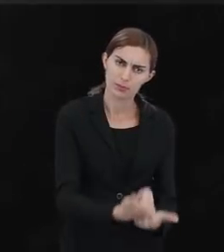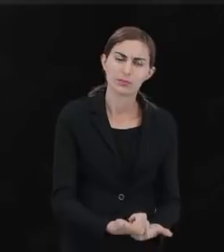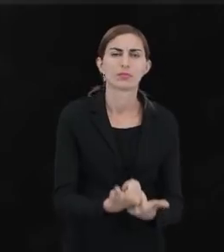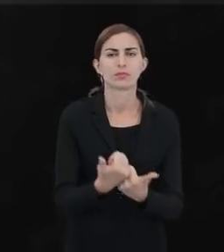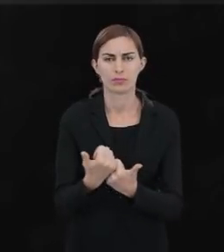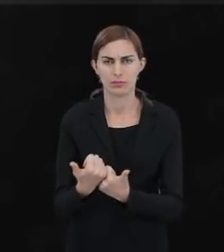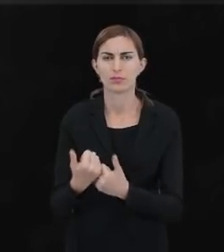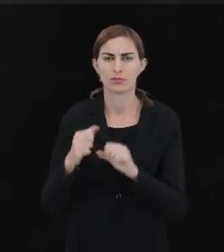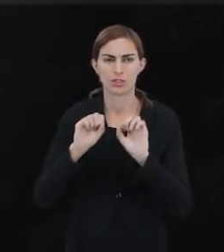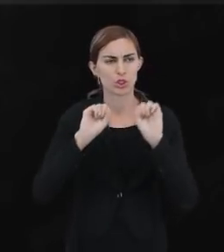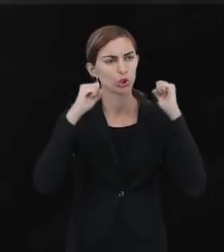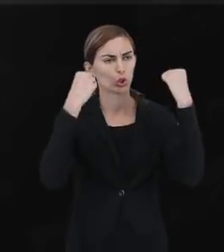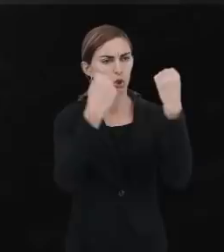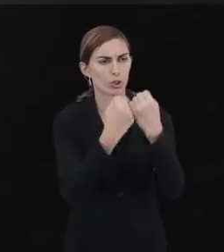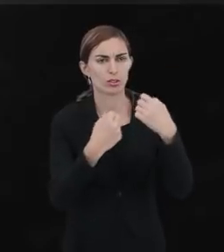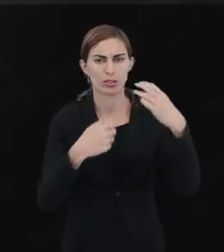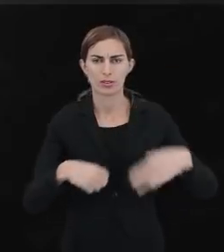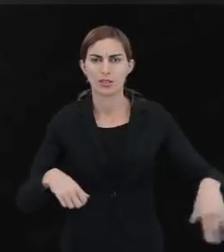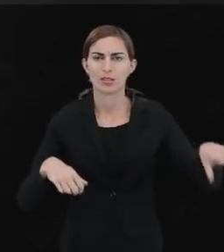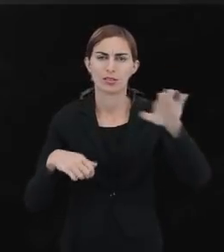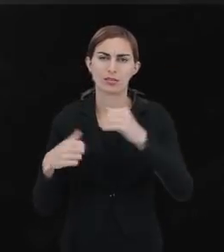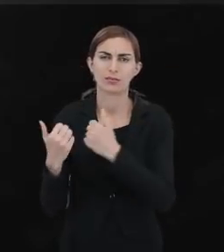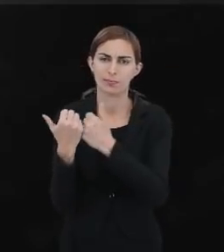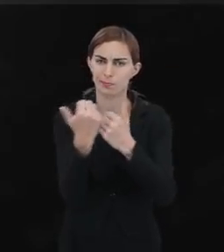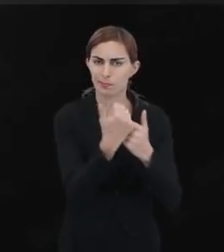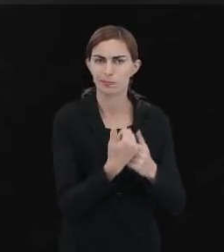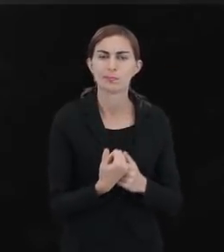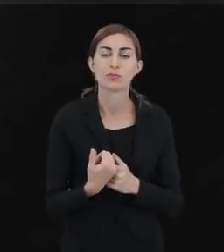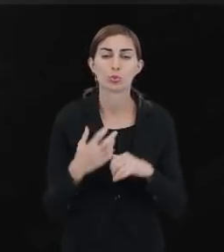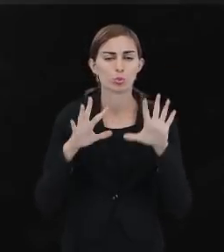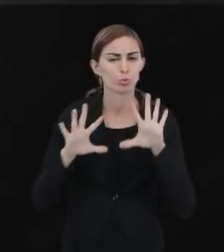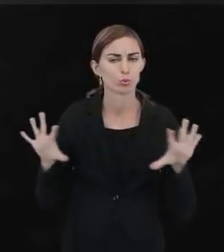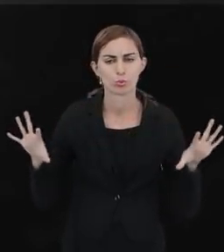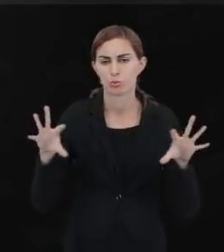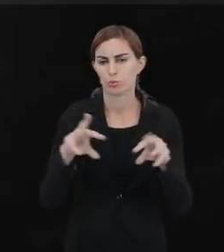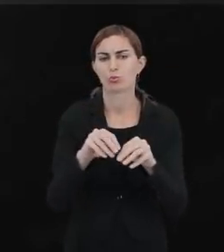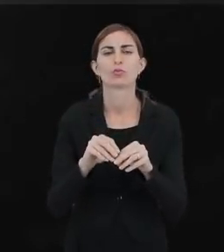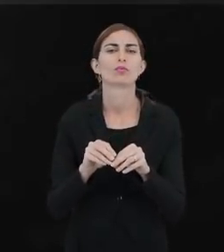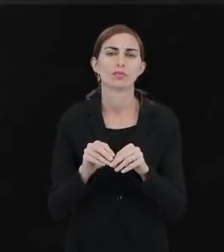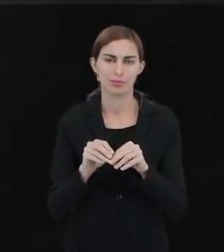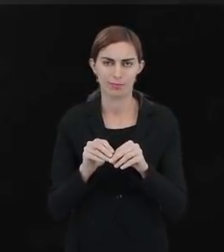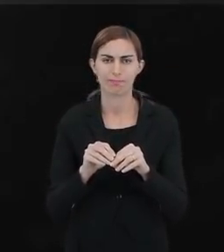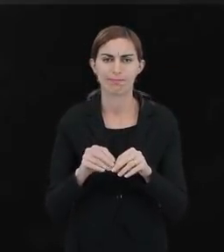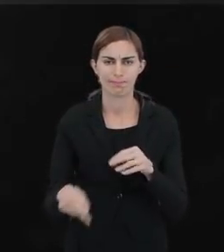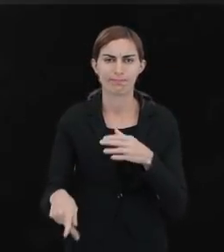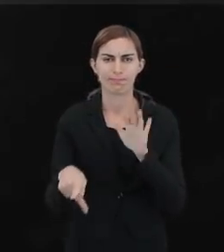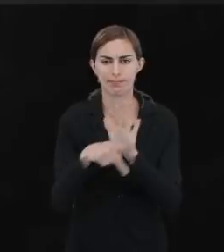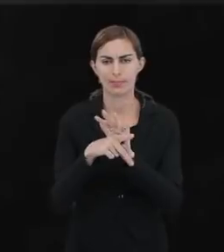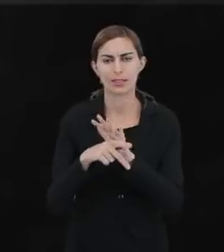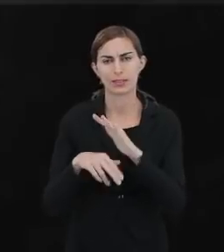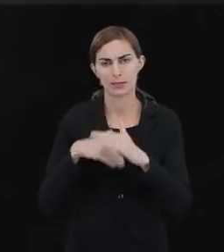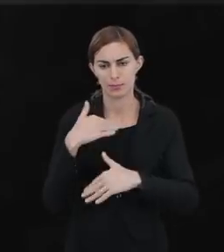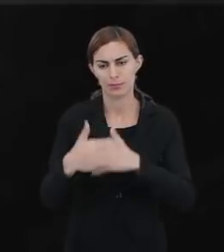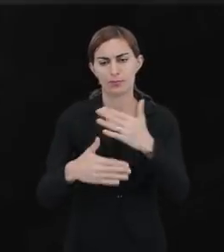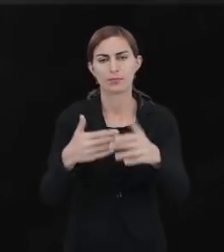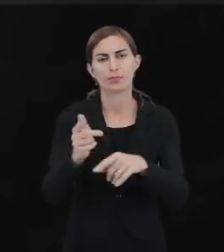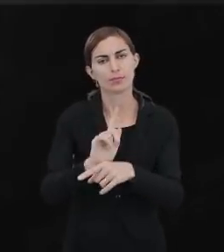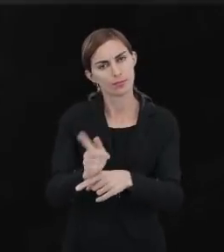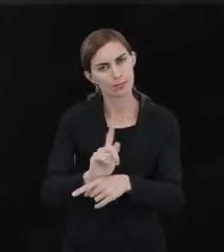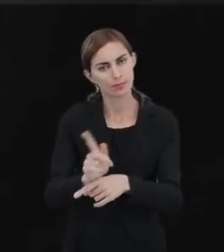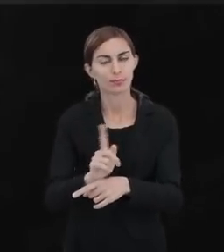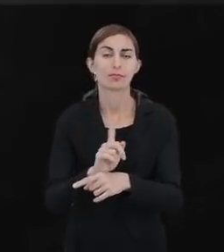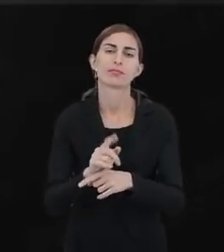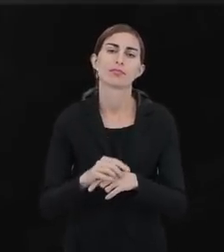e da sociedade à tarde todos esses atores fazem parte do processo de gestão